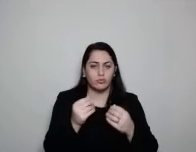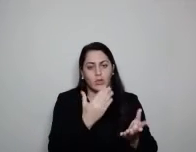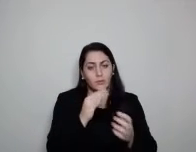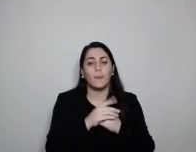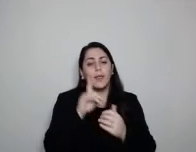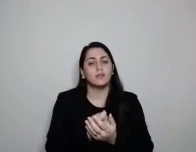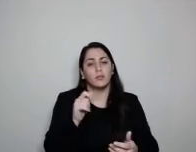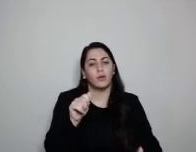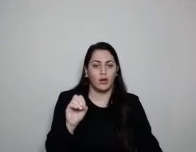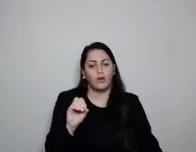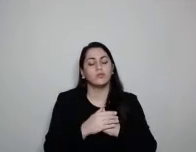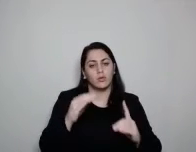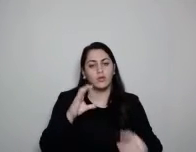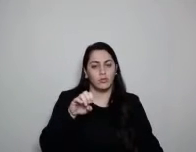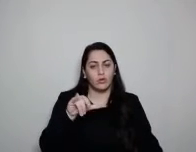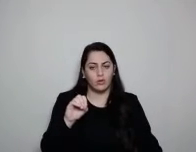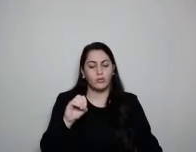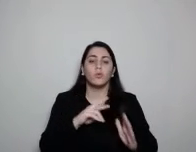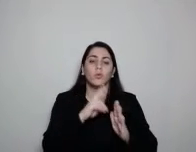o relator estabeleceu,